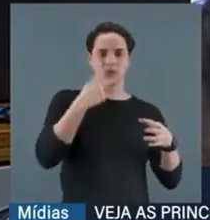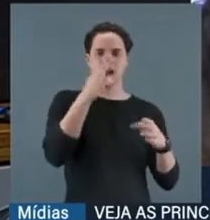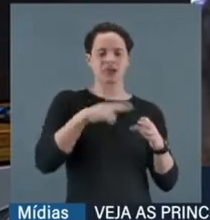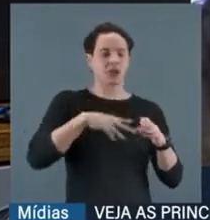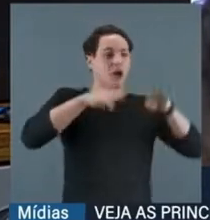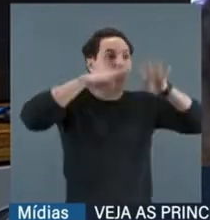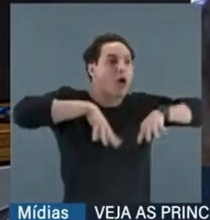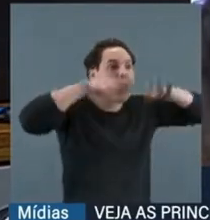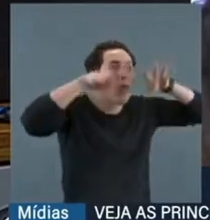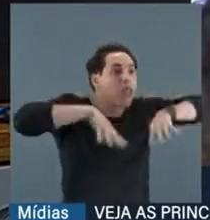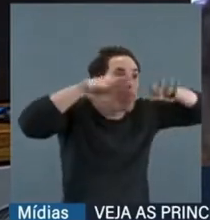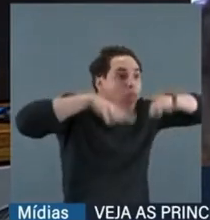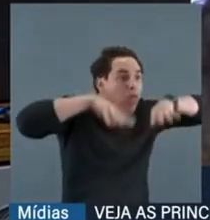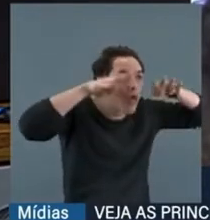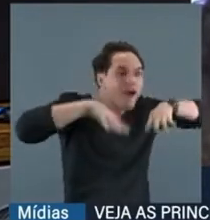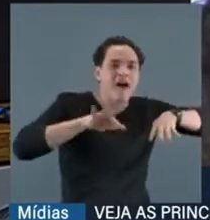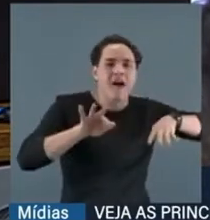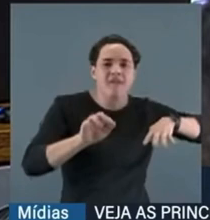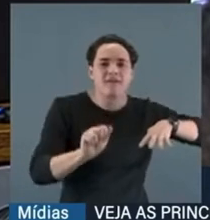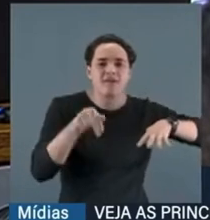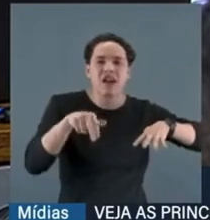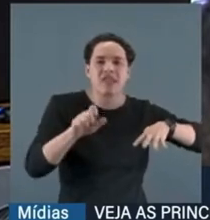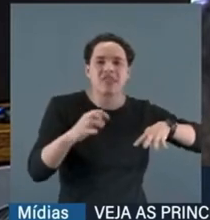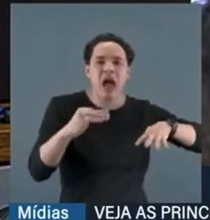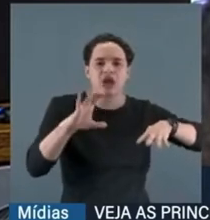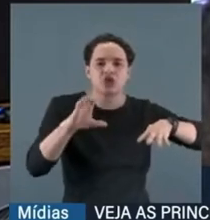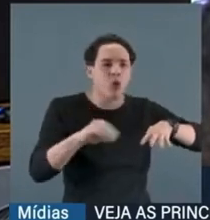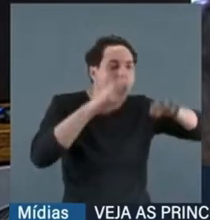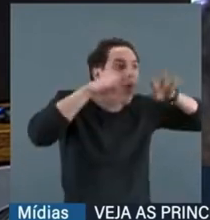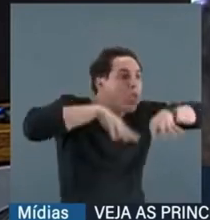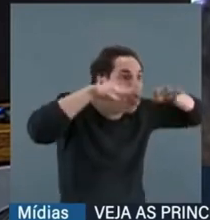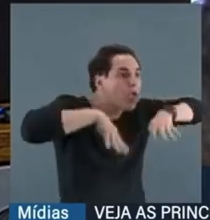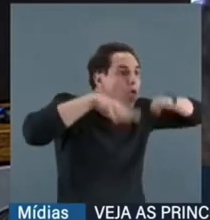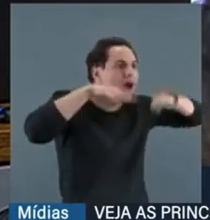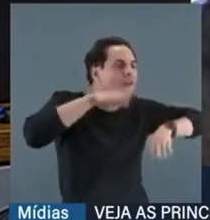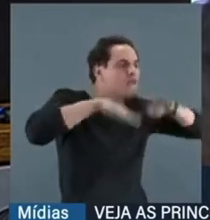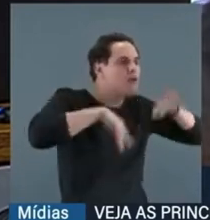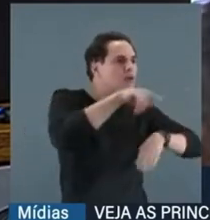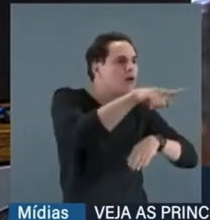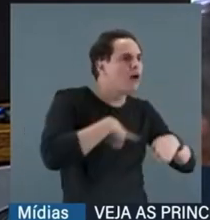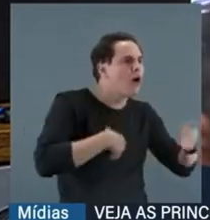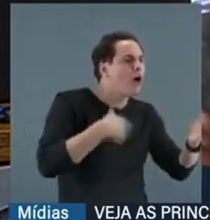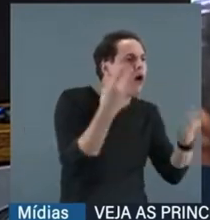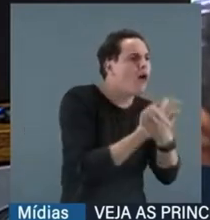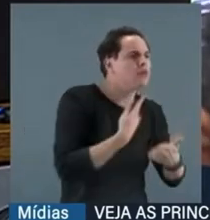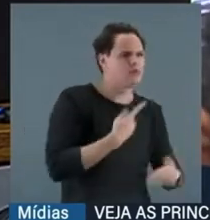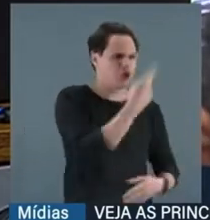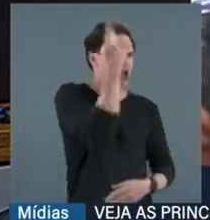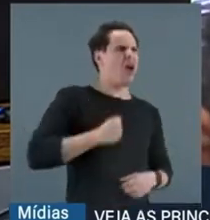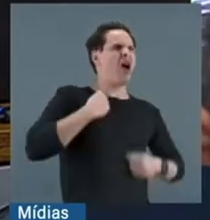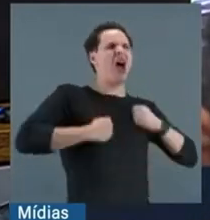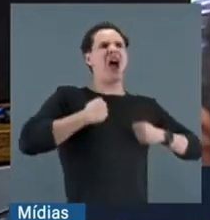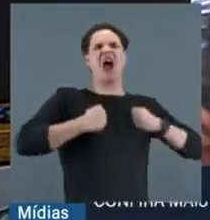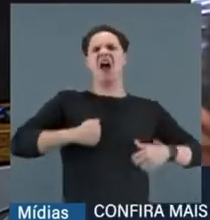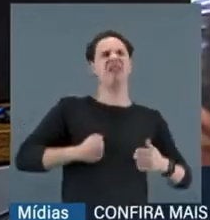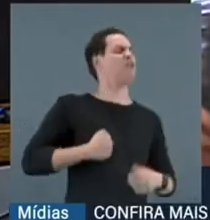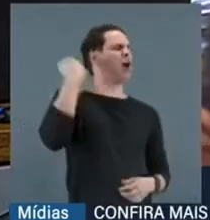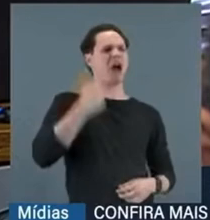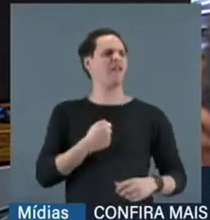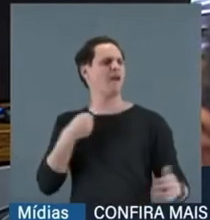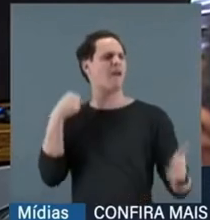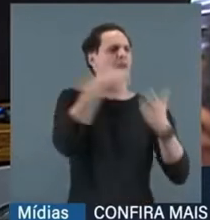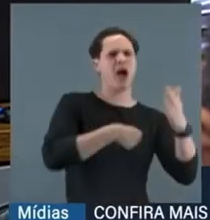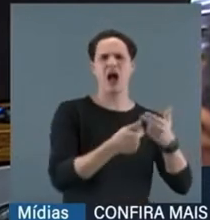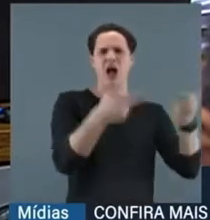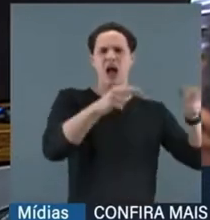botou o chute para fora etc etc por que que eu lhe digo isso Senhor Jorge eu